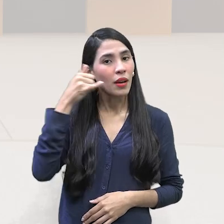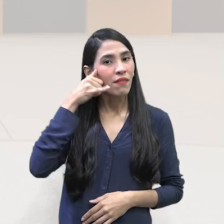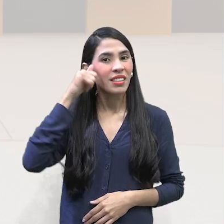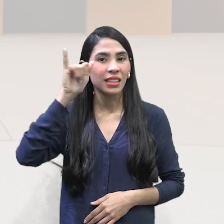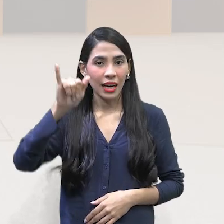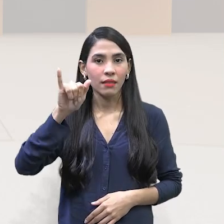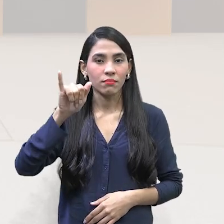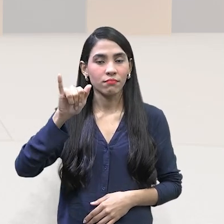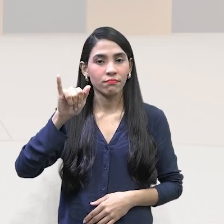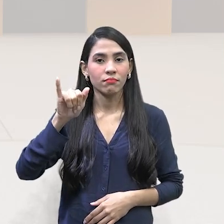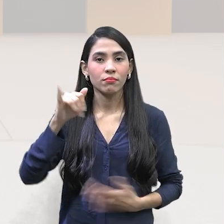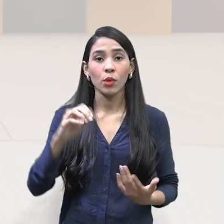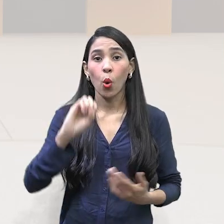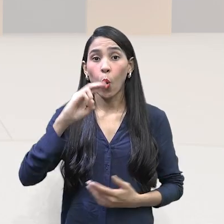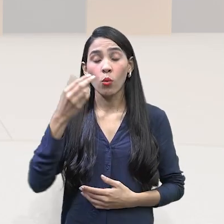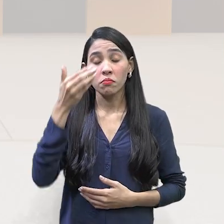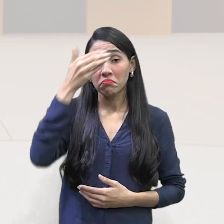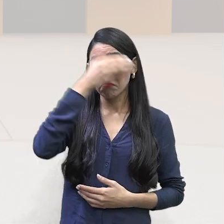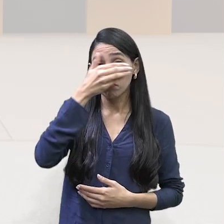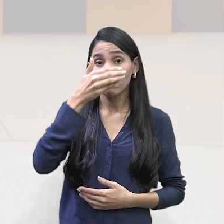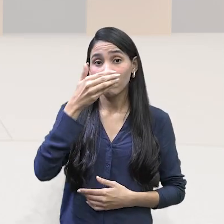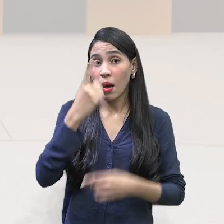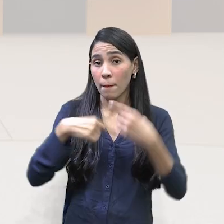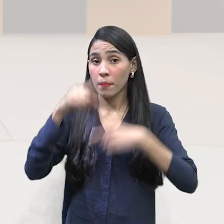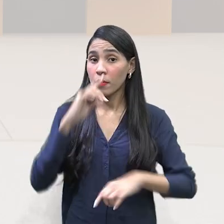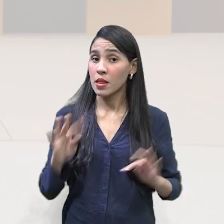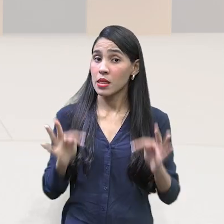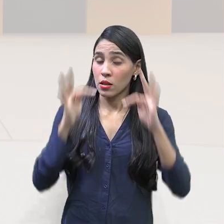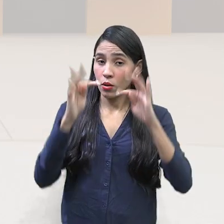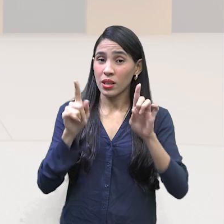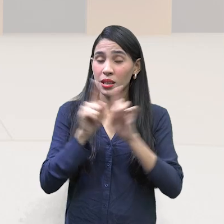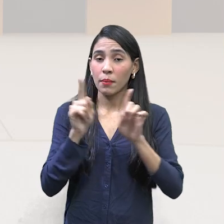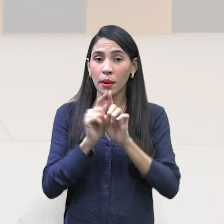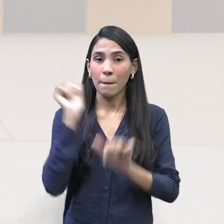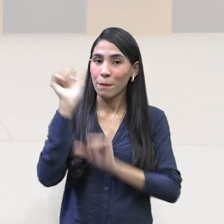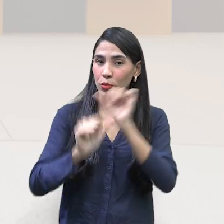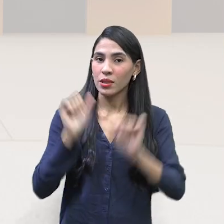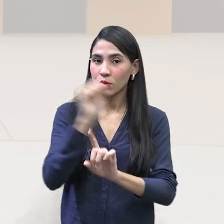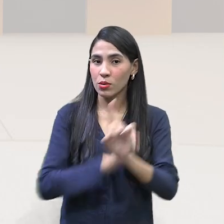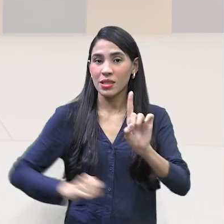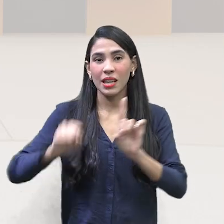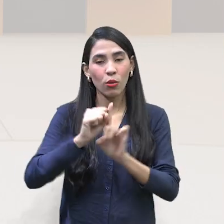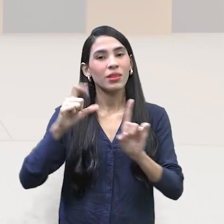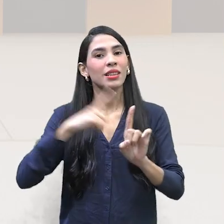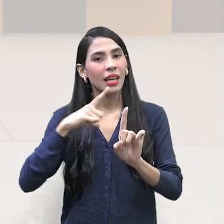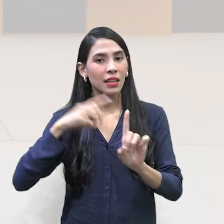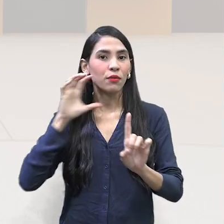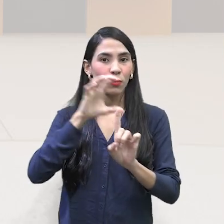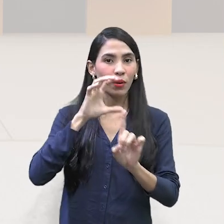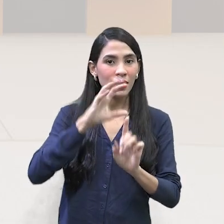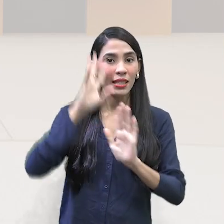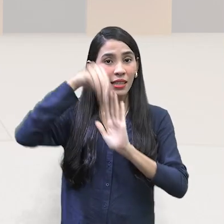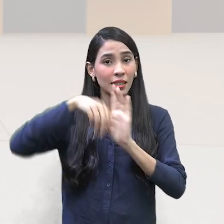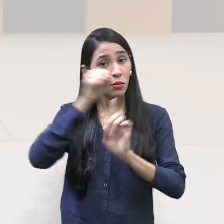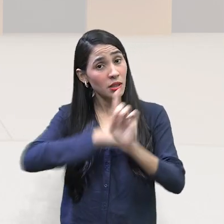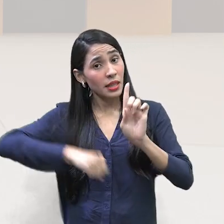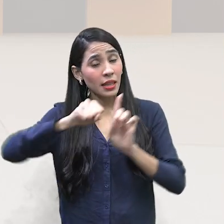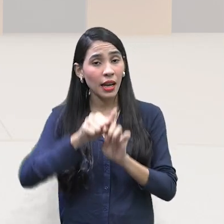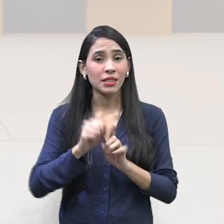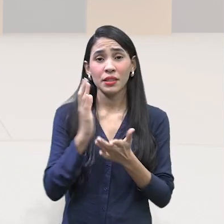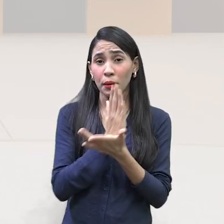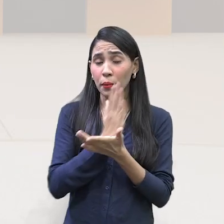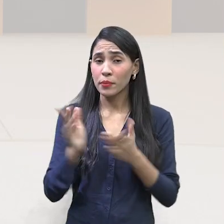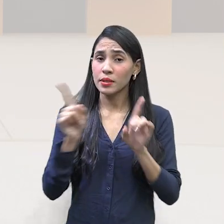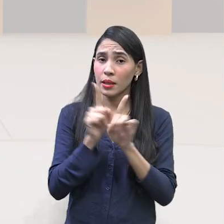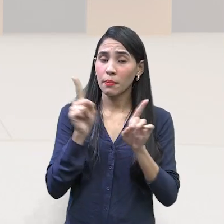evolução tecnológica e as mudanças sociais têm um impacto direto nas profissões que surgem. As profissões vão se transformar e, em alguns